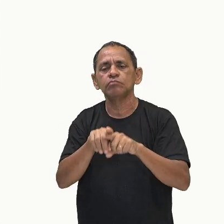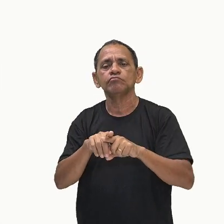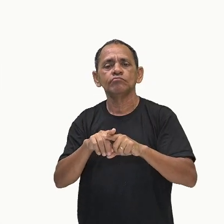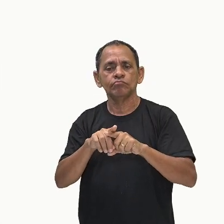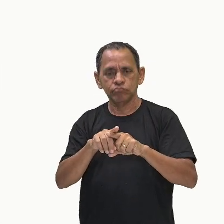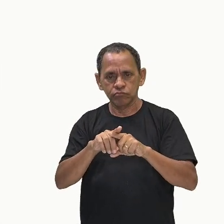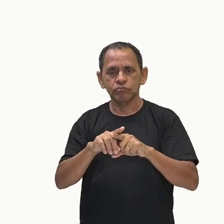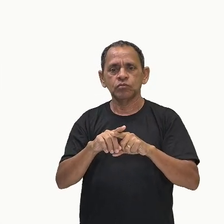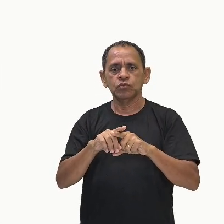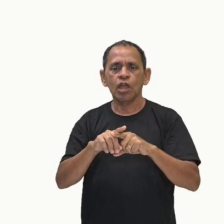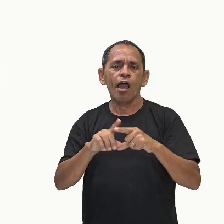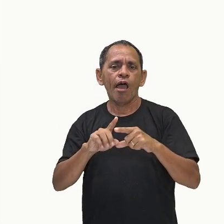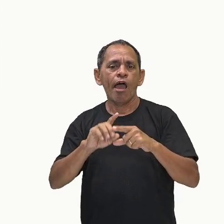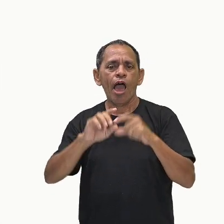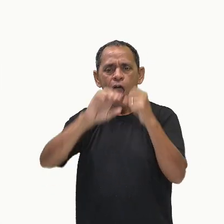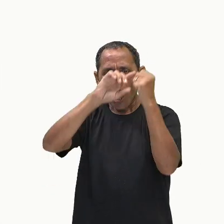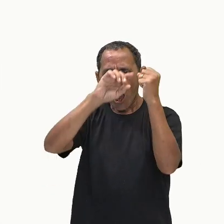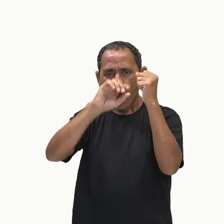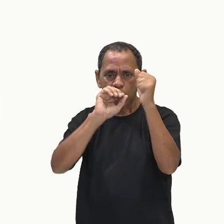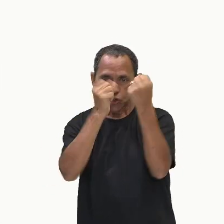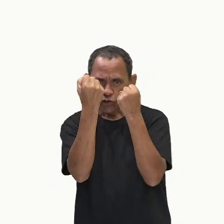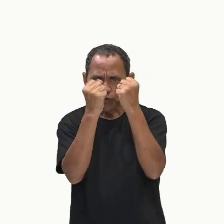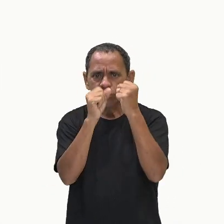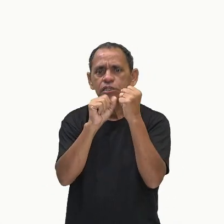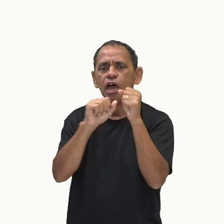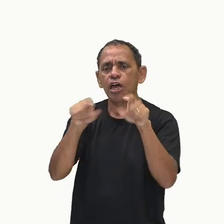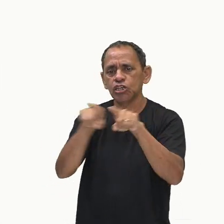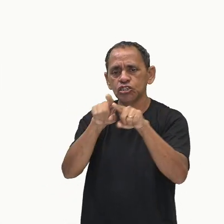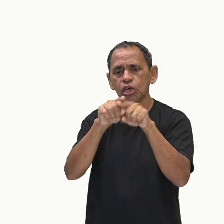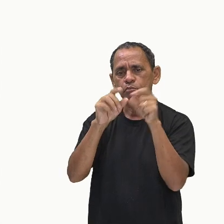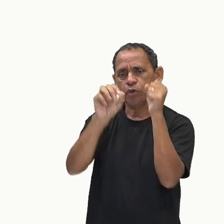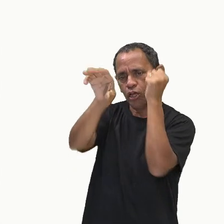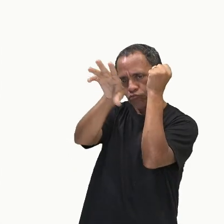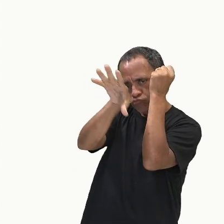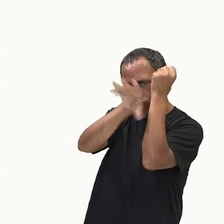mais CO2 do que absorvem o